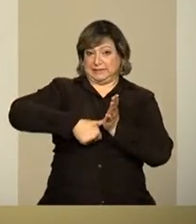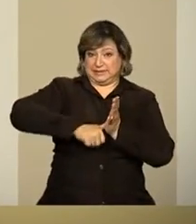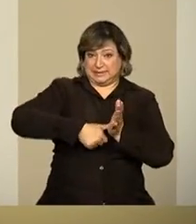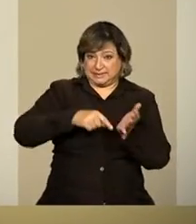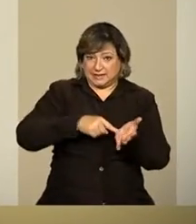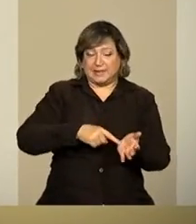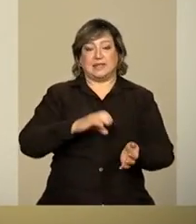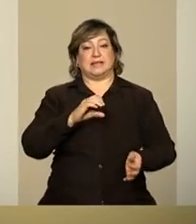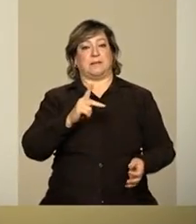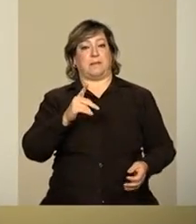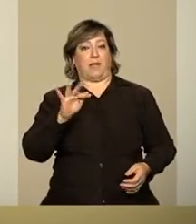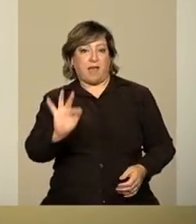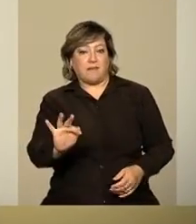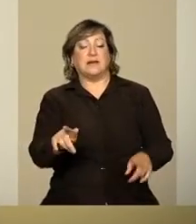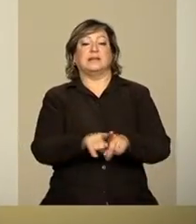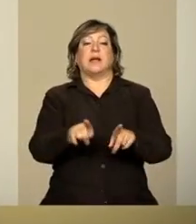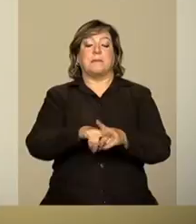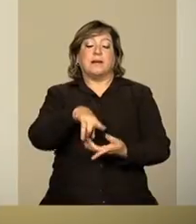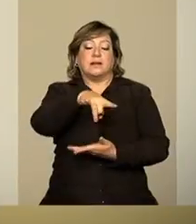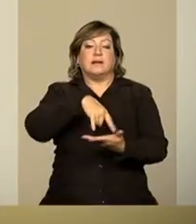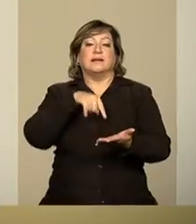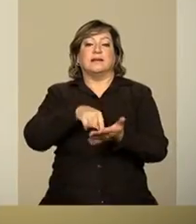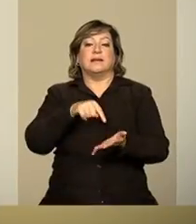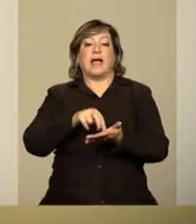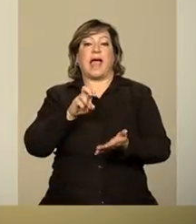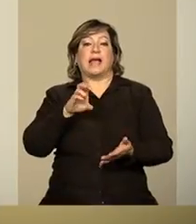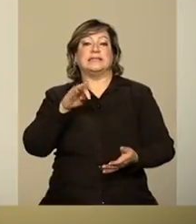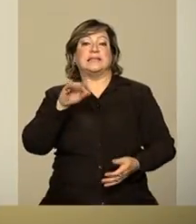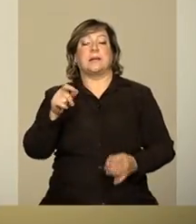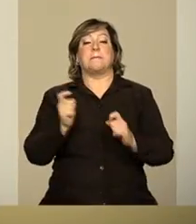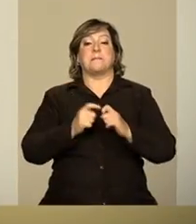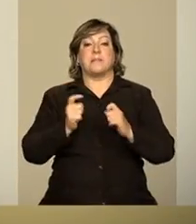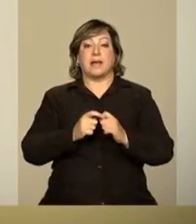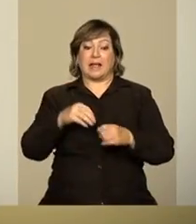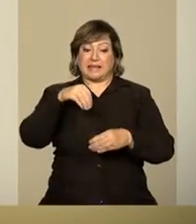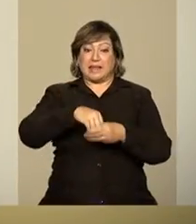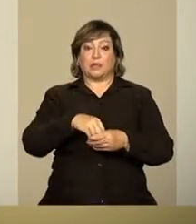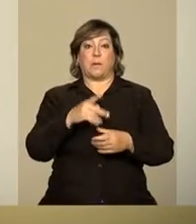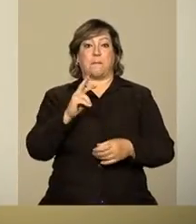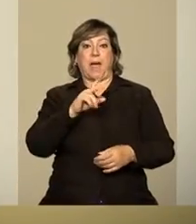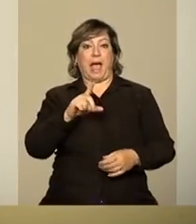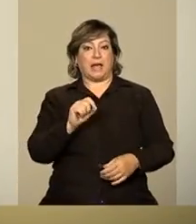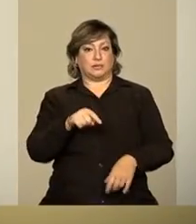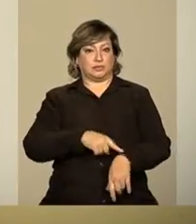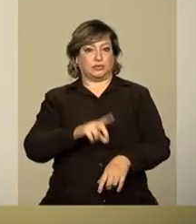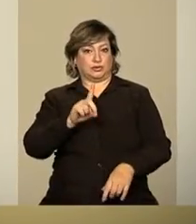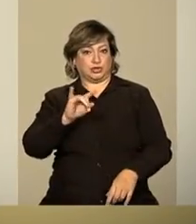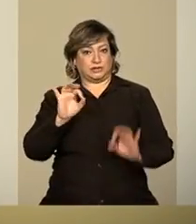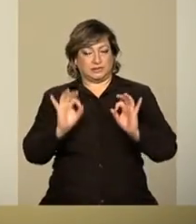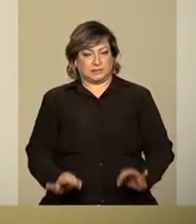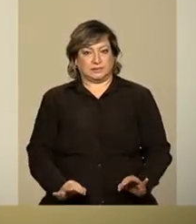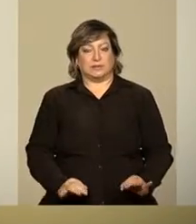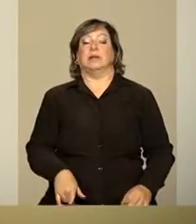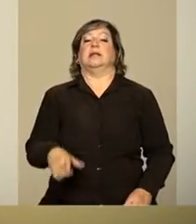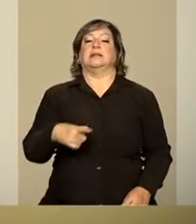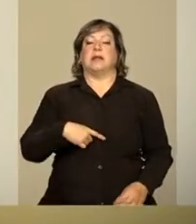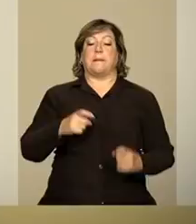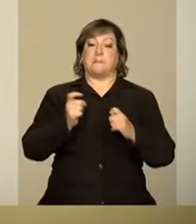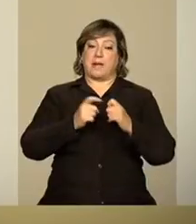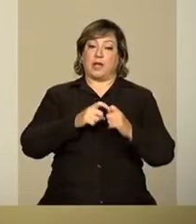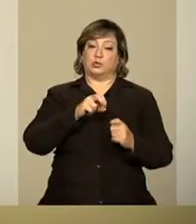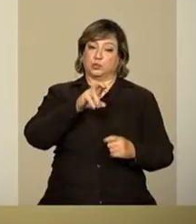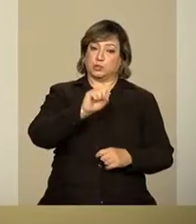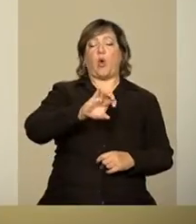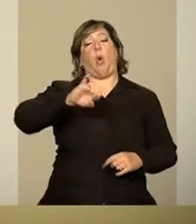dele o CPF EA receita médica dentro do prazo de validade a receita pode ser tanto de um médico